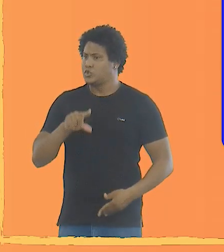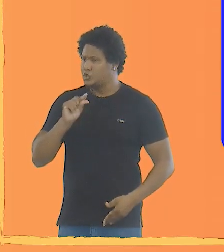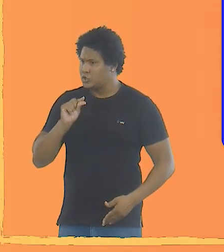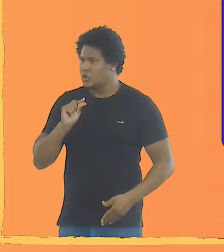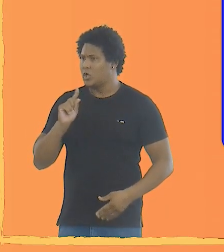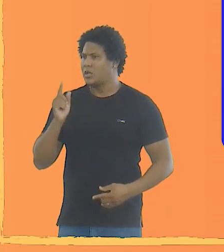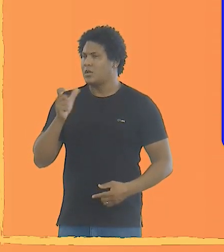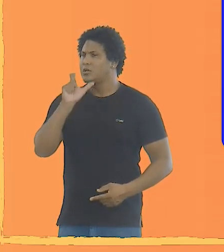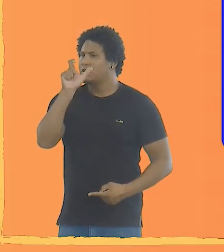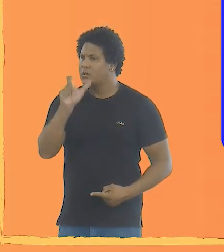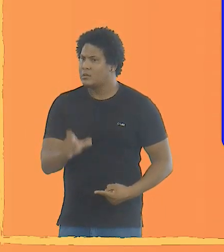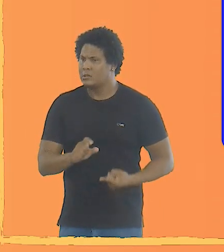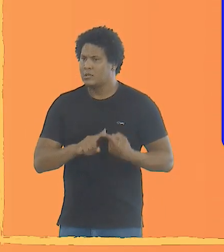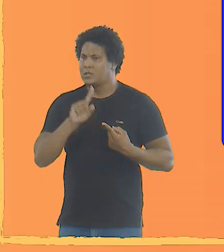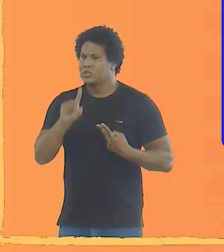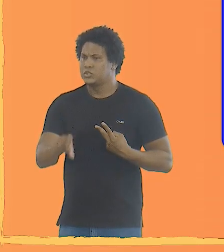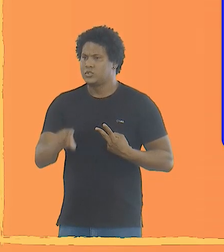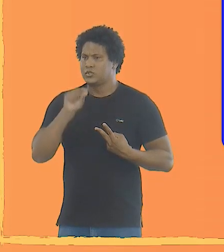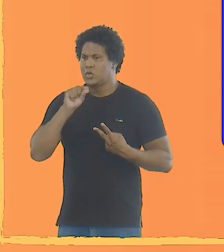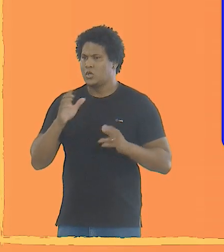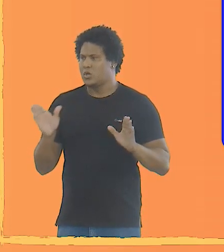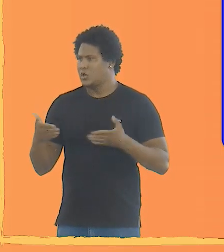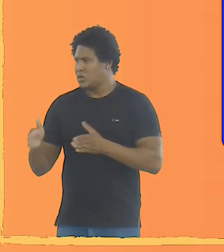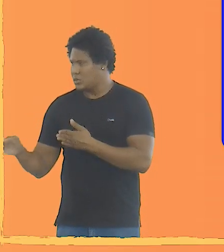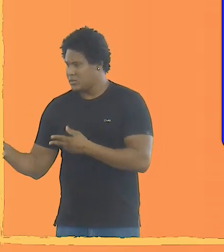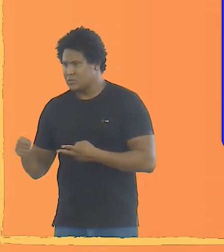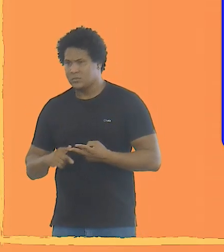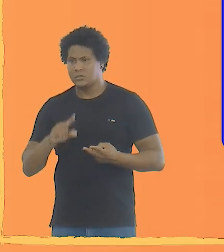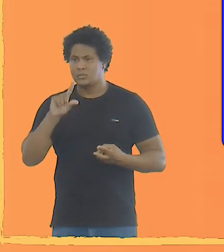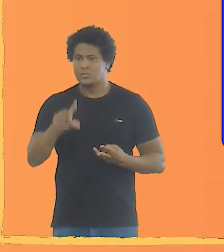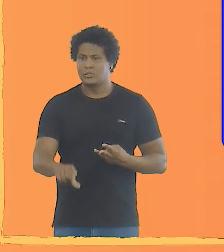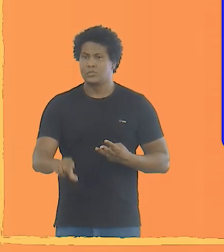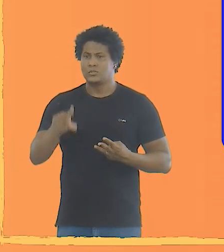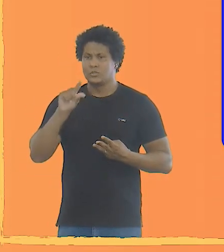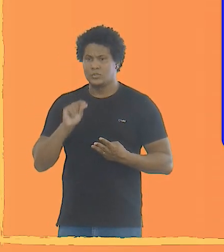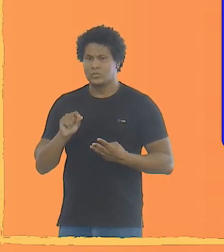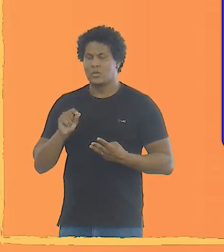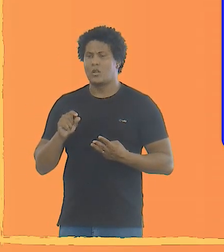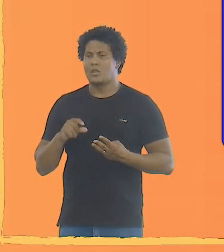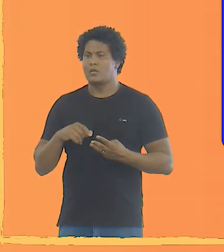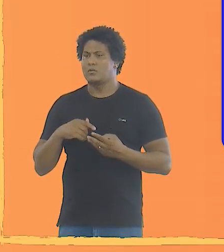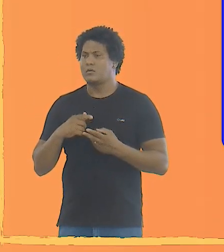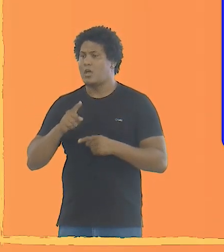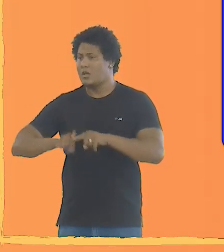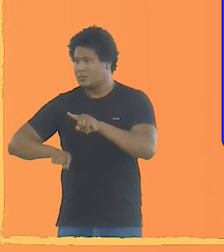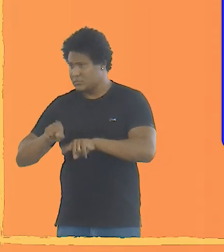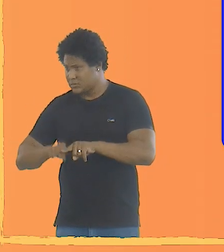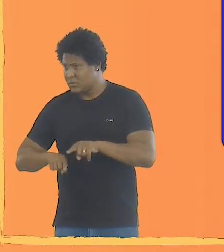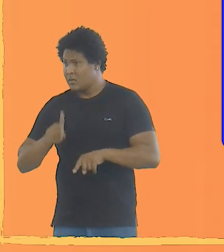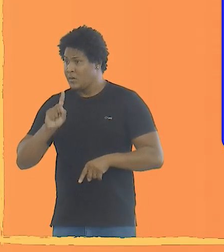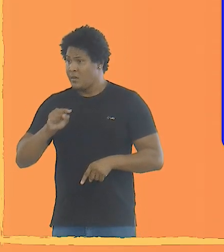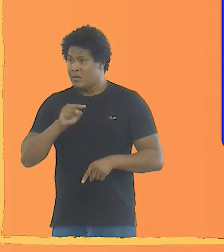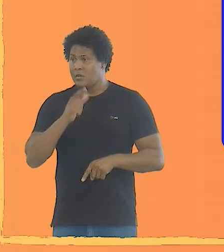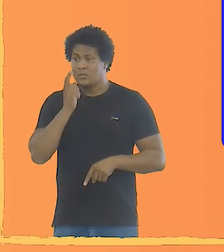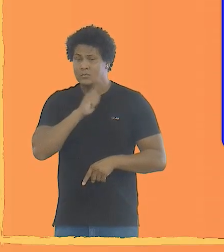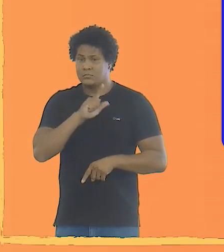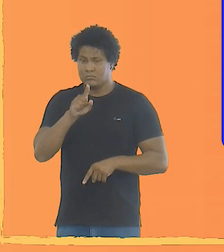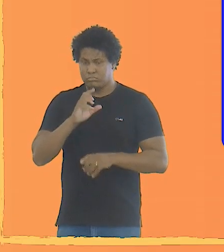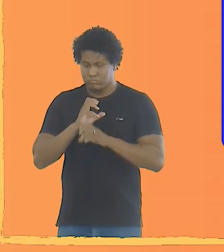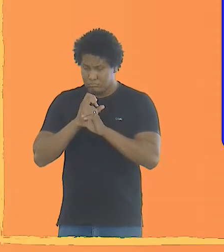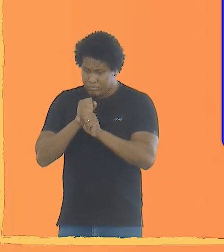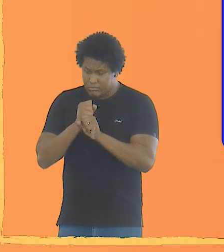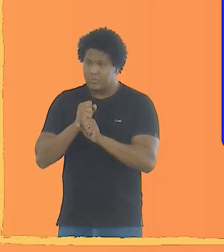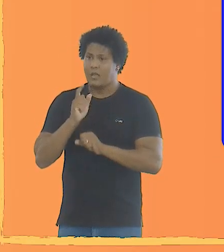escolher o cômodo da casa. Indiquei quantas possibilidades eu tenho para cada uma deles e multipliquei. Aí eu encontrei o total de possibilidades,